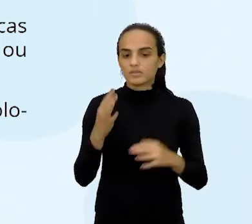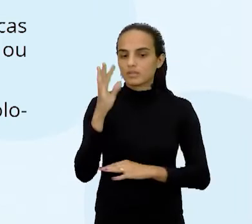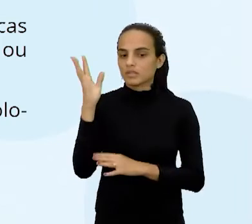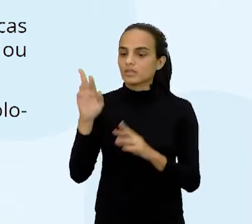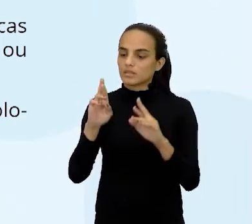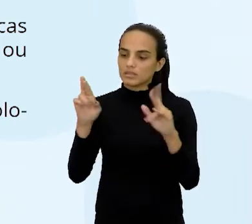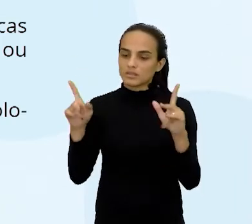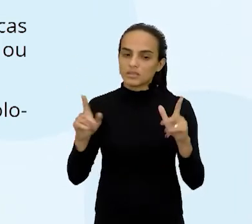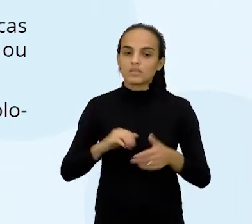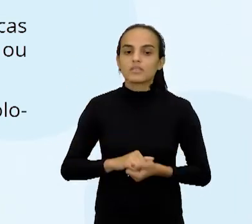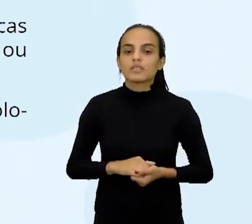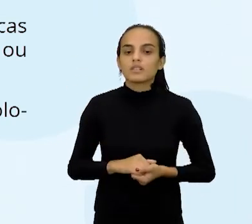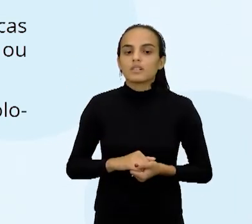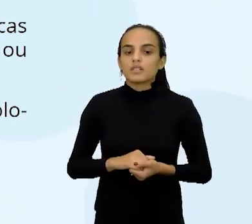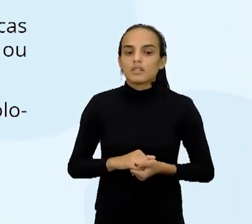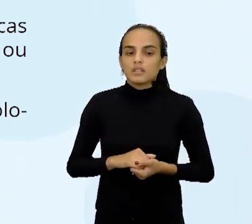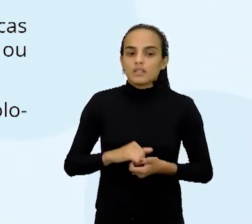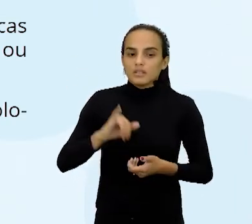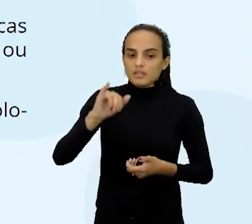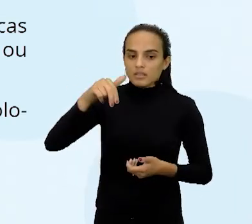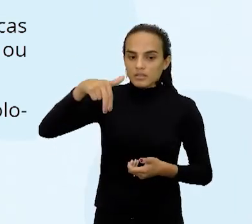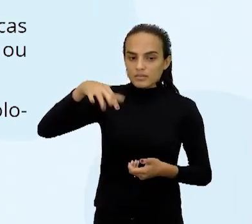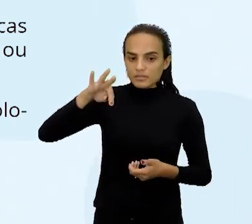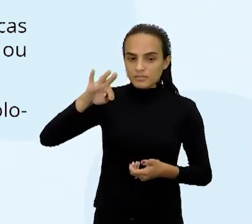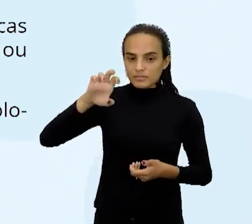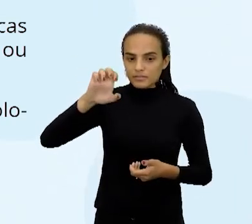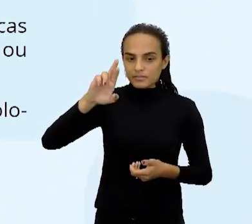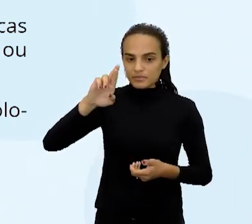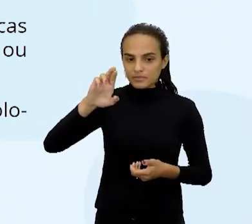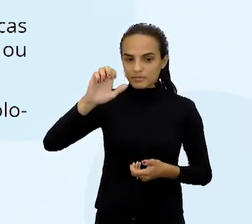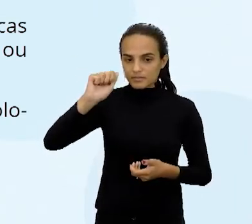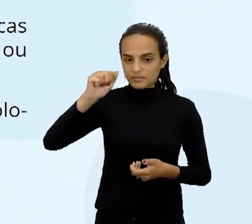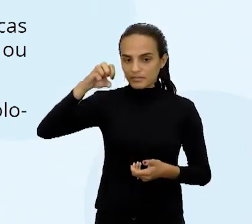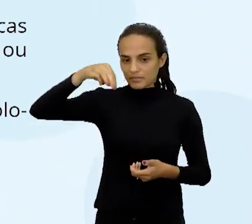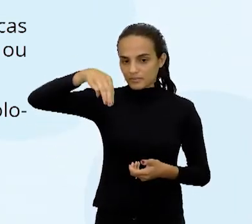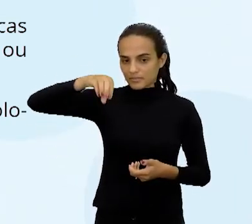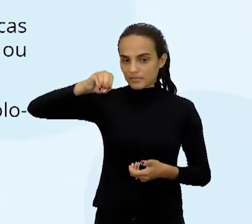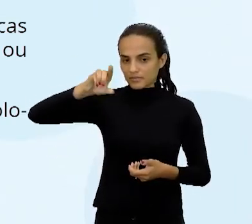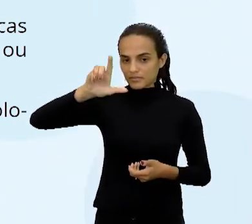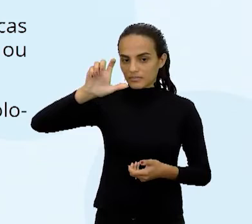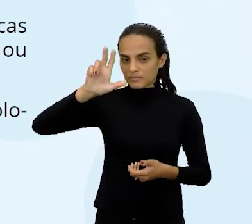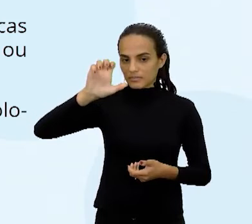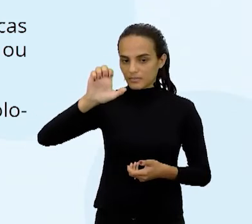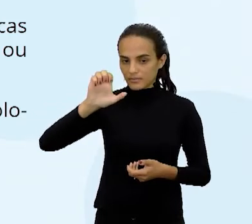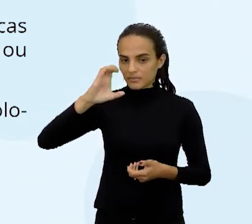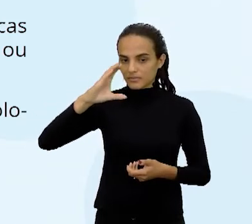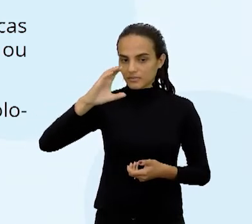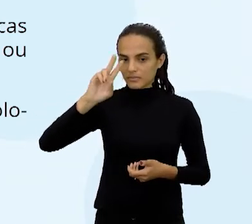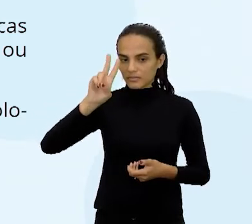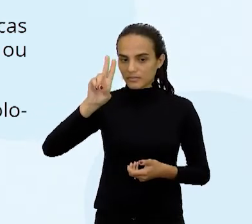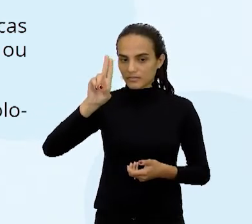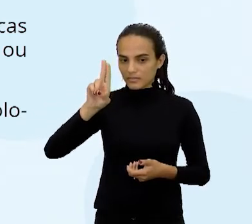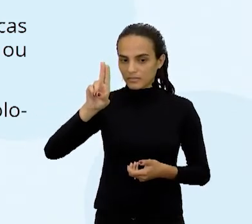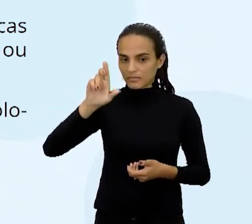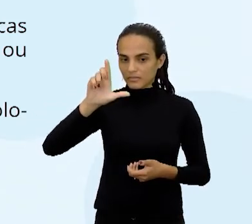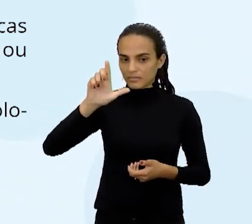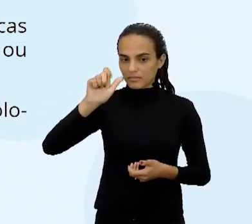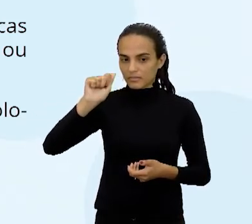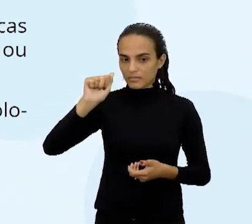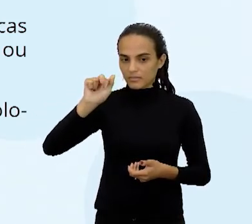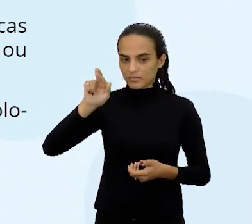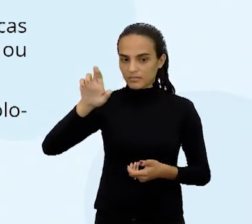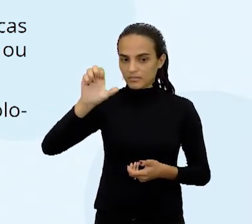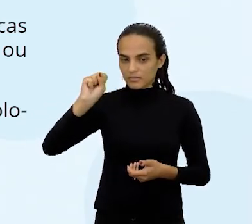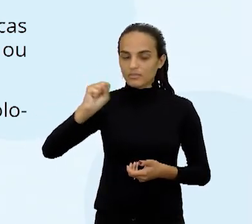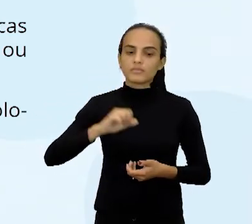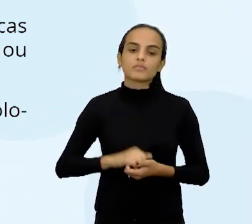são intramolecular, que ocorre no interior da molécula, e as intermoleculares, que compreendem interações entre 2 ou